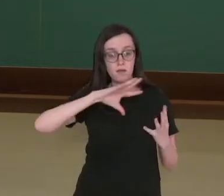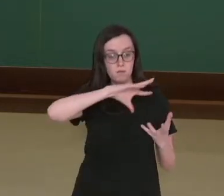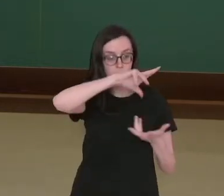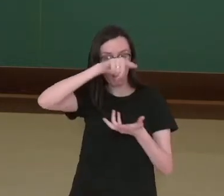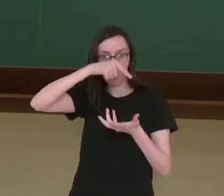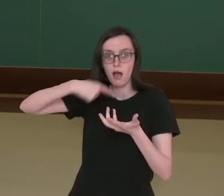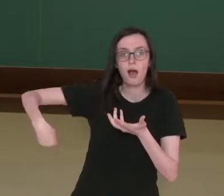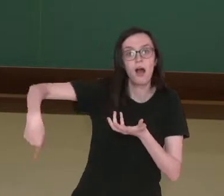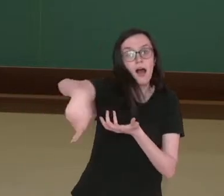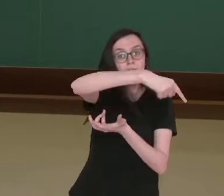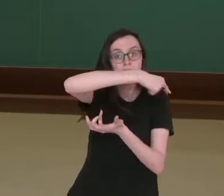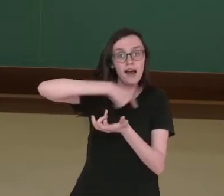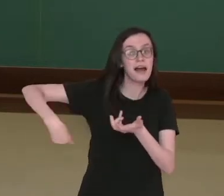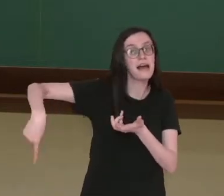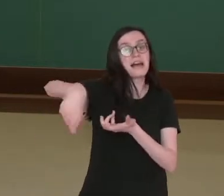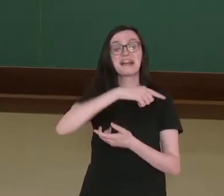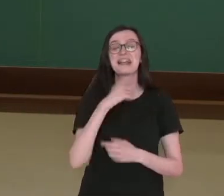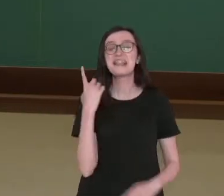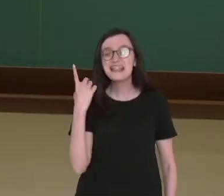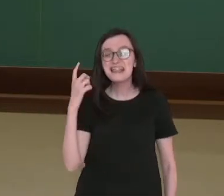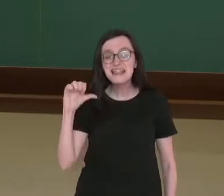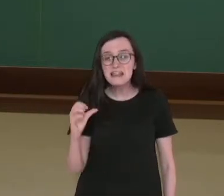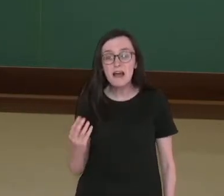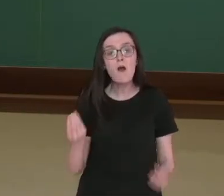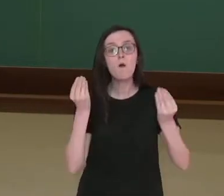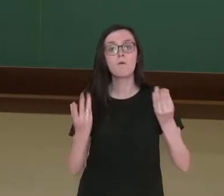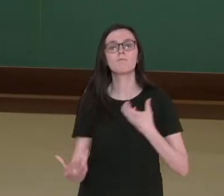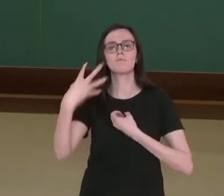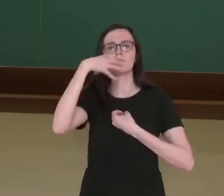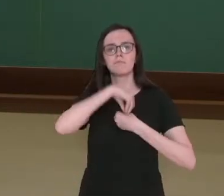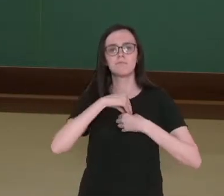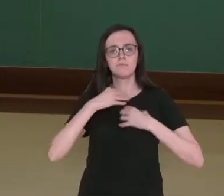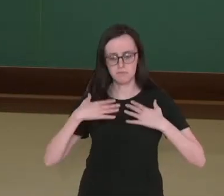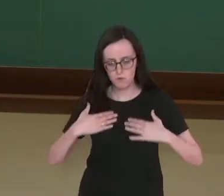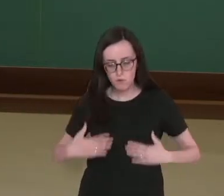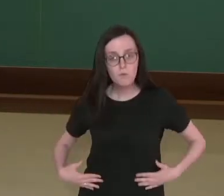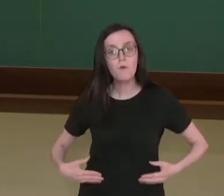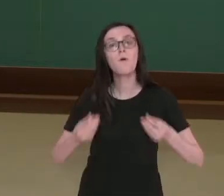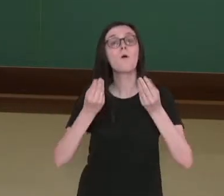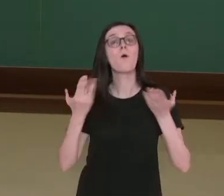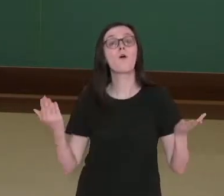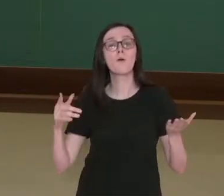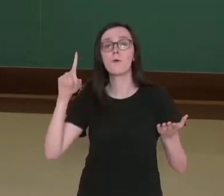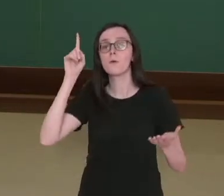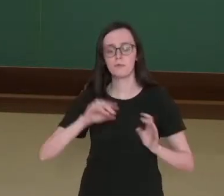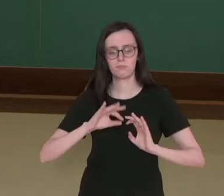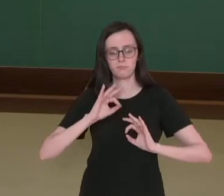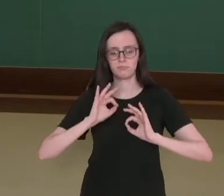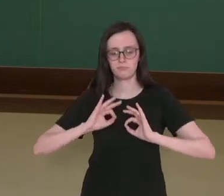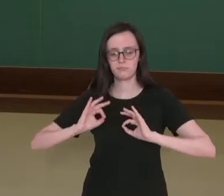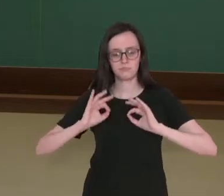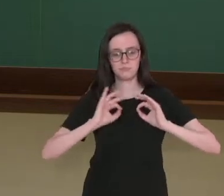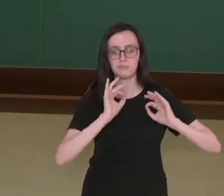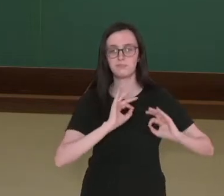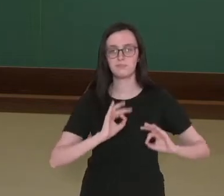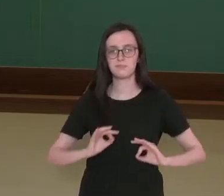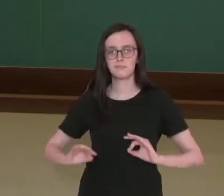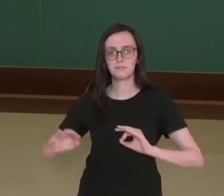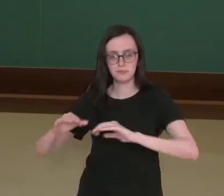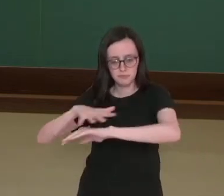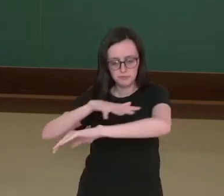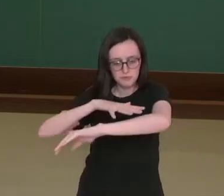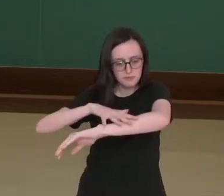voltas ao redor da Terra. Então, como que cabe isso numa pessoa? Porque elas são organizadas formando